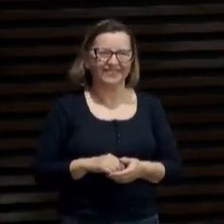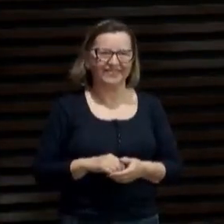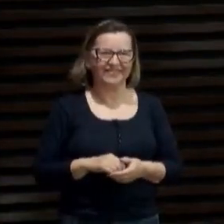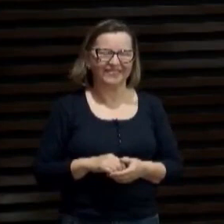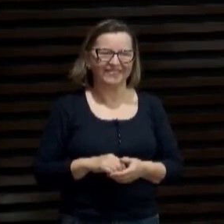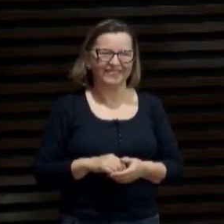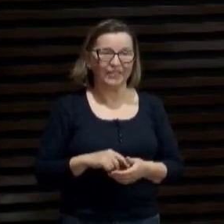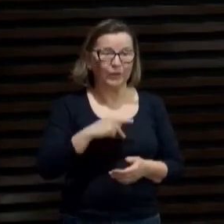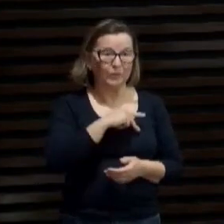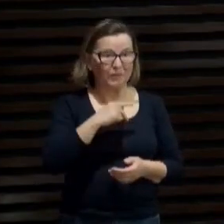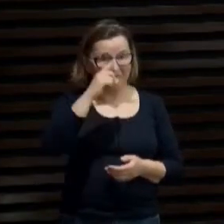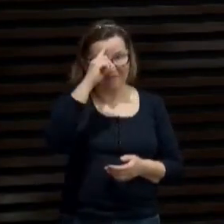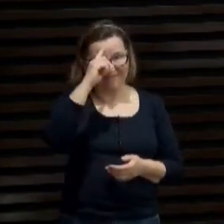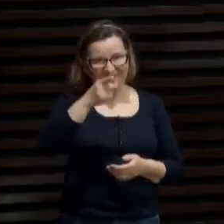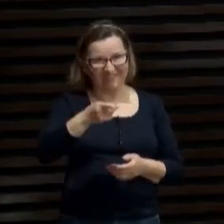Ele está ordenando.